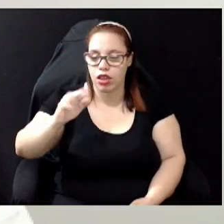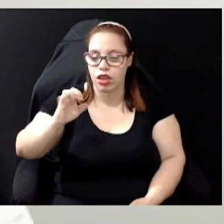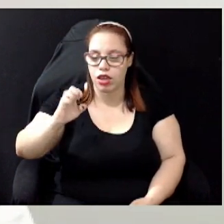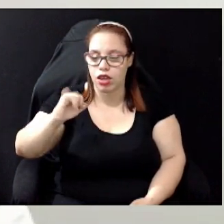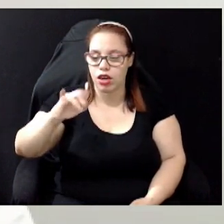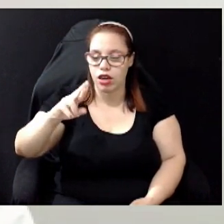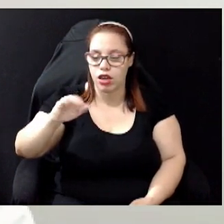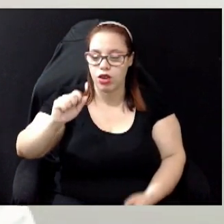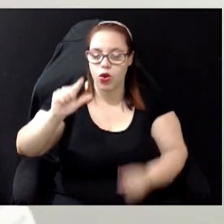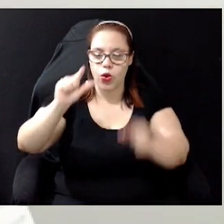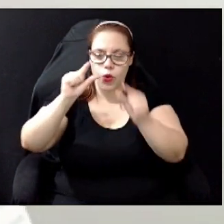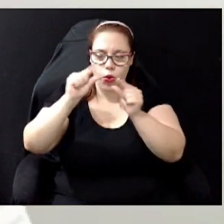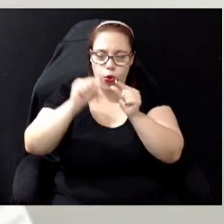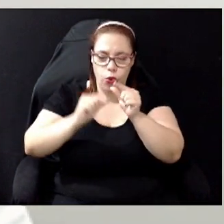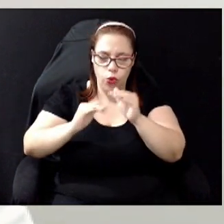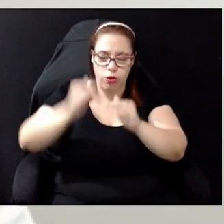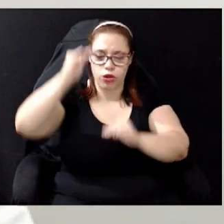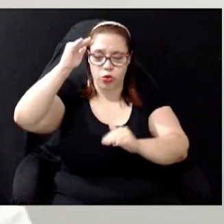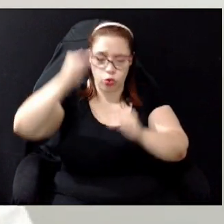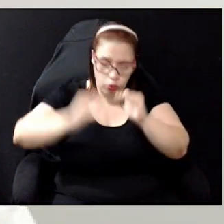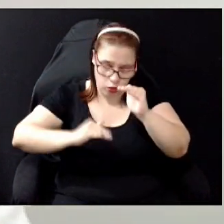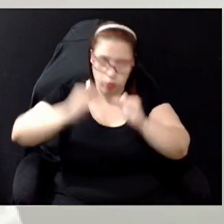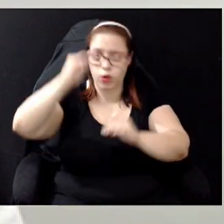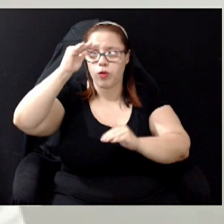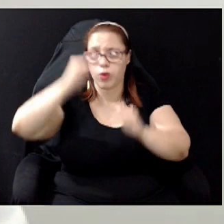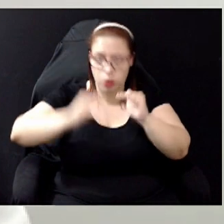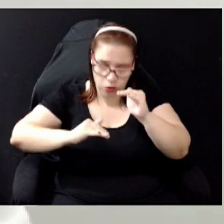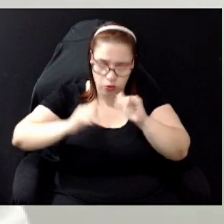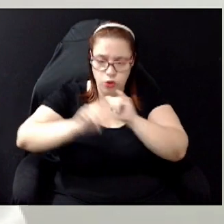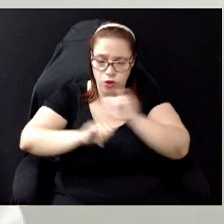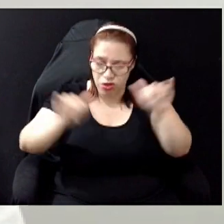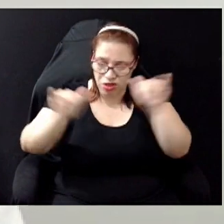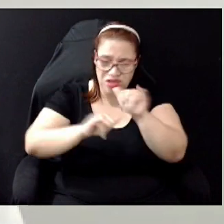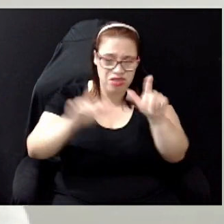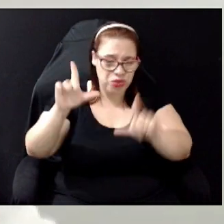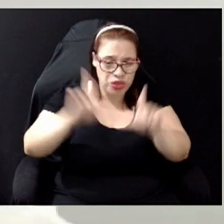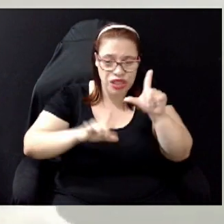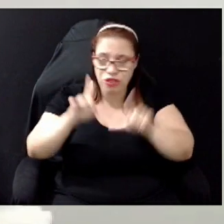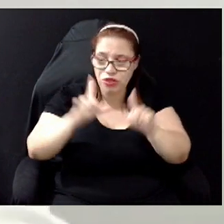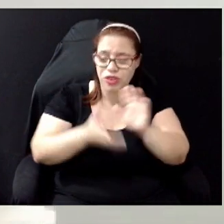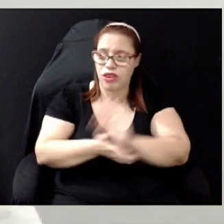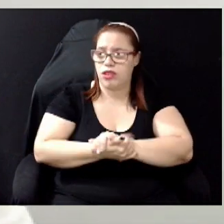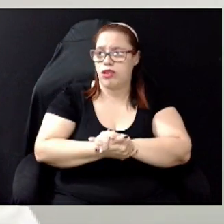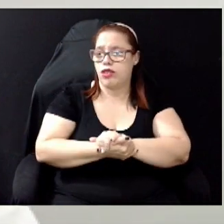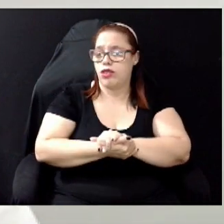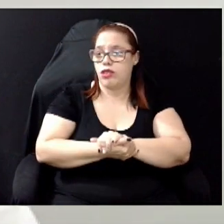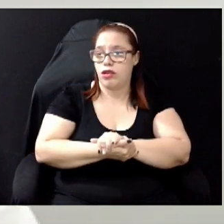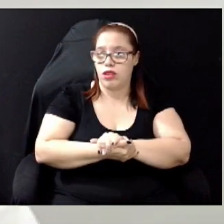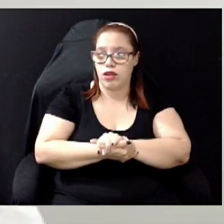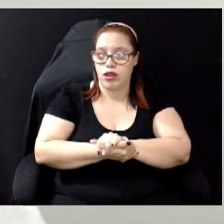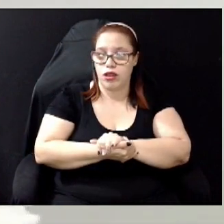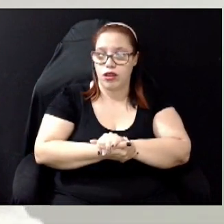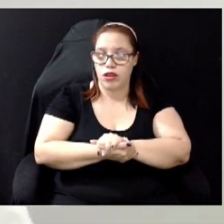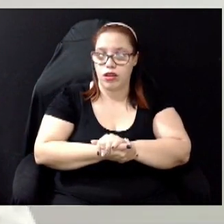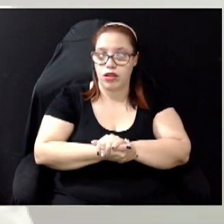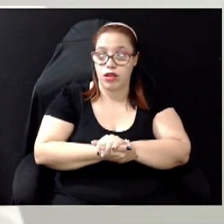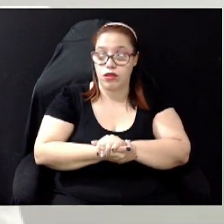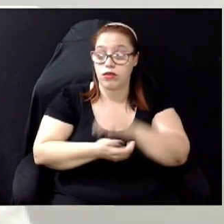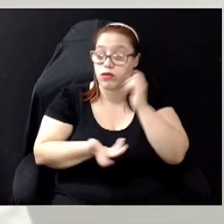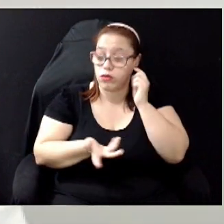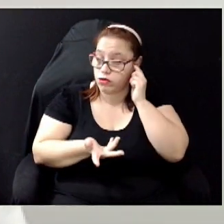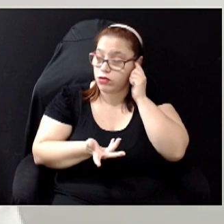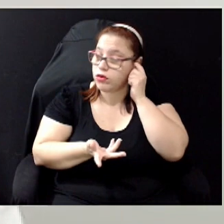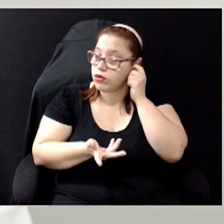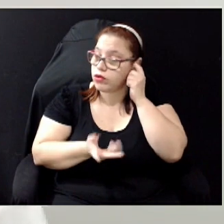Cantareira baixou, o Cantareira subiu, e saiu no Jornal Nacional, sai na PTV, sai tudo no lugar, Bandeirantes,